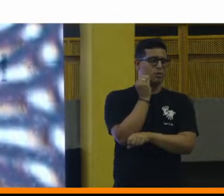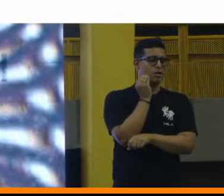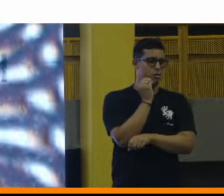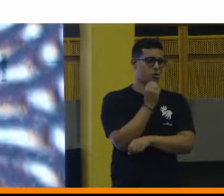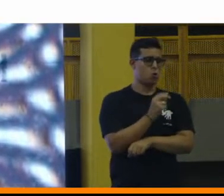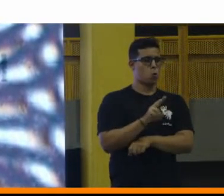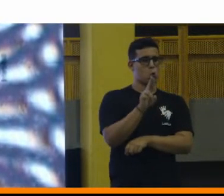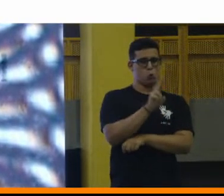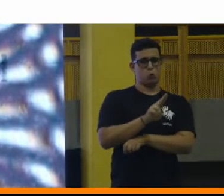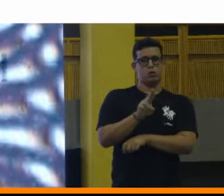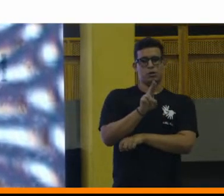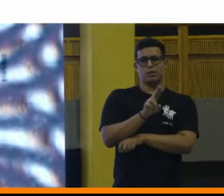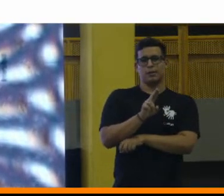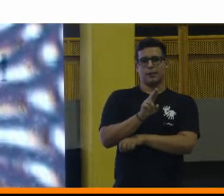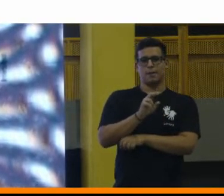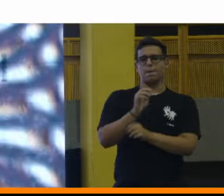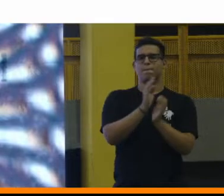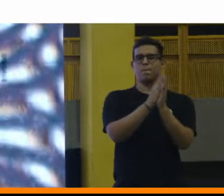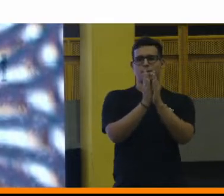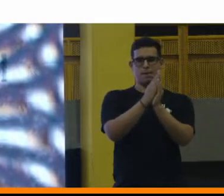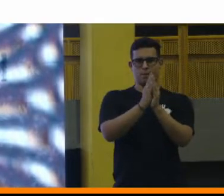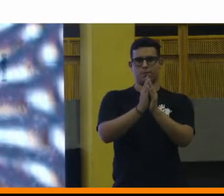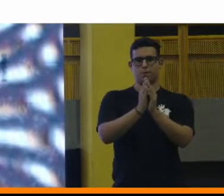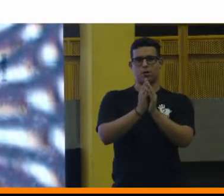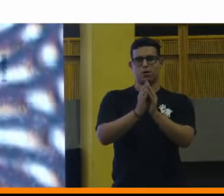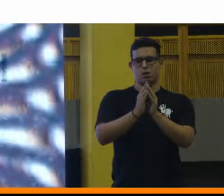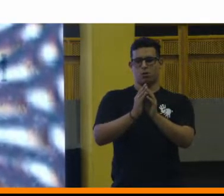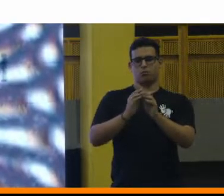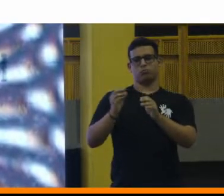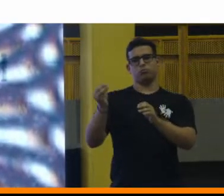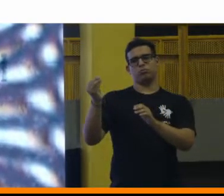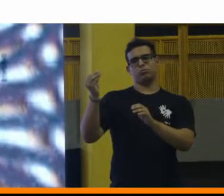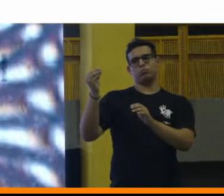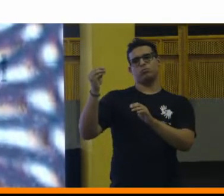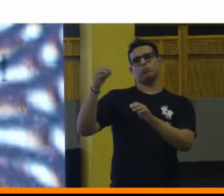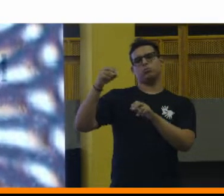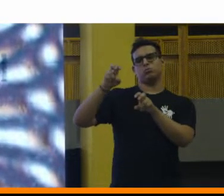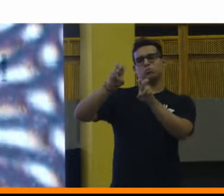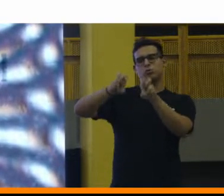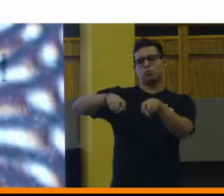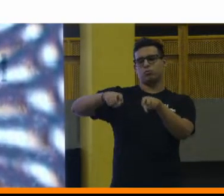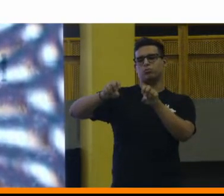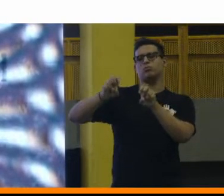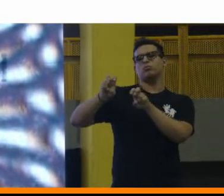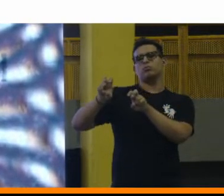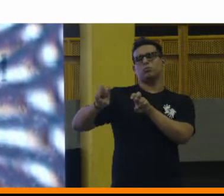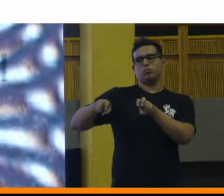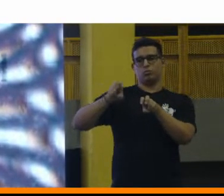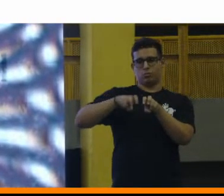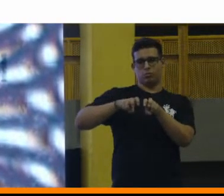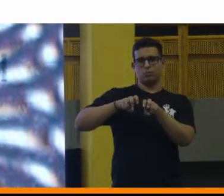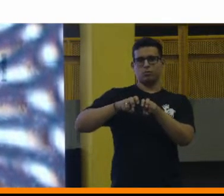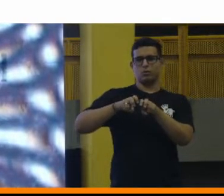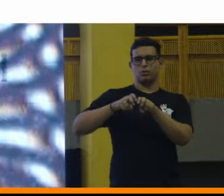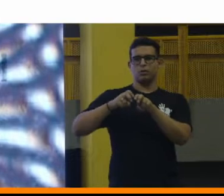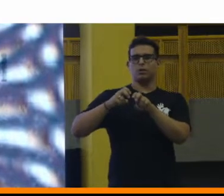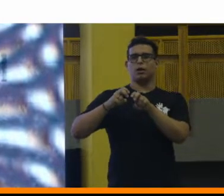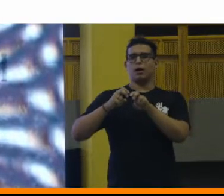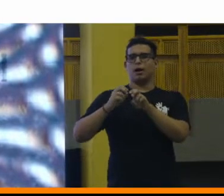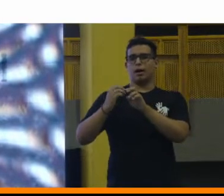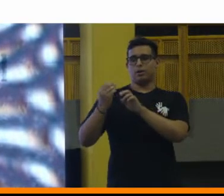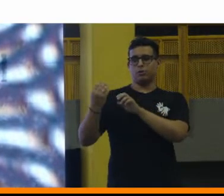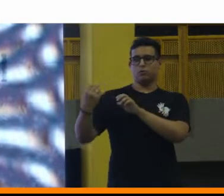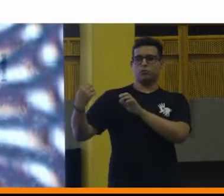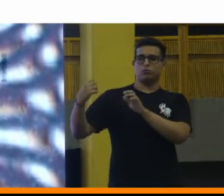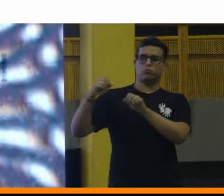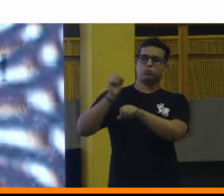bota um monte de bonequinho dentro do carro e bota o carro para colidir com uma parede. Eles chamam de dummies. Não sei de onde é